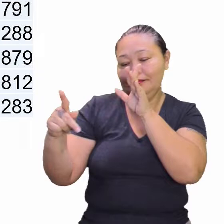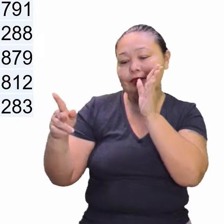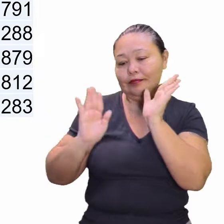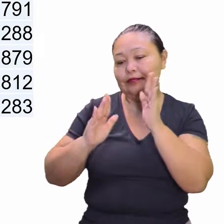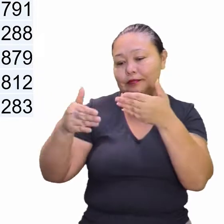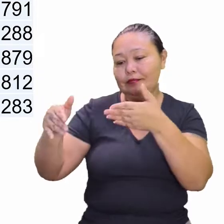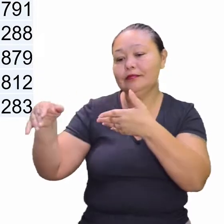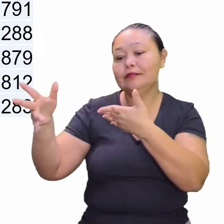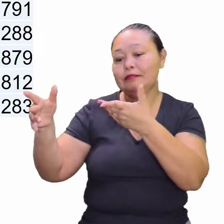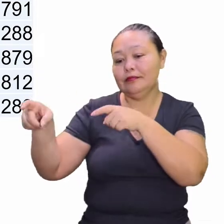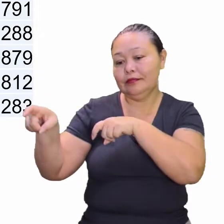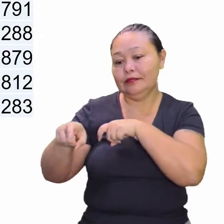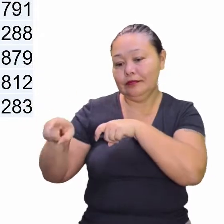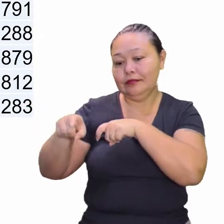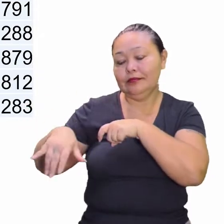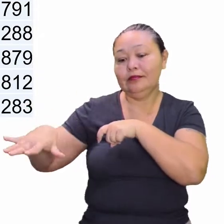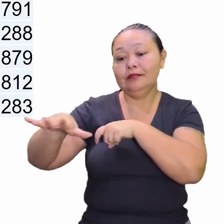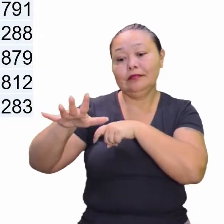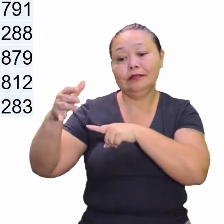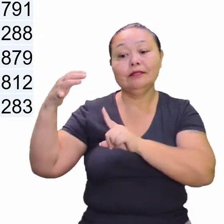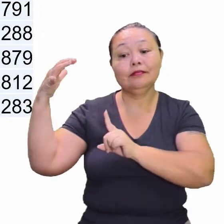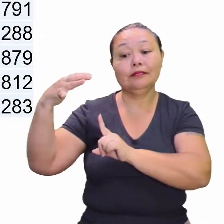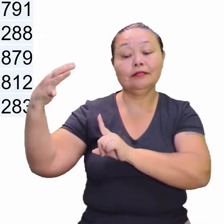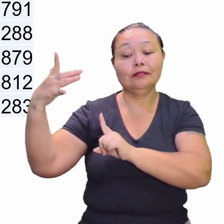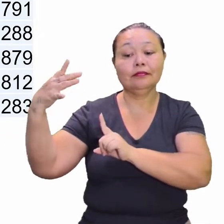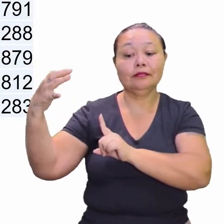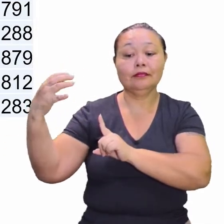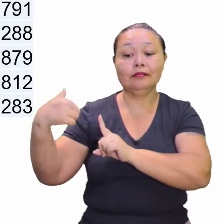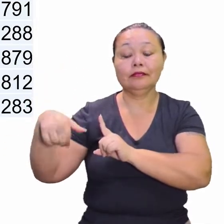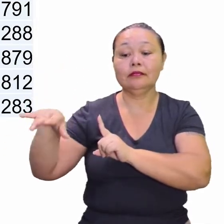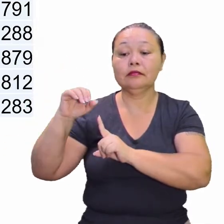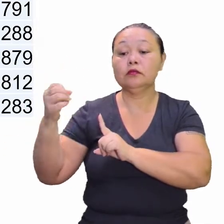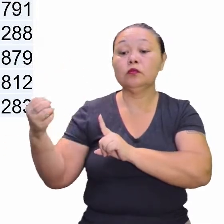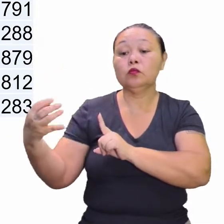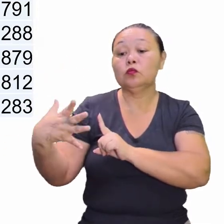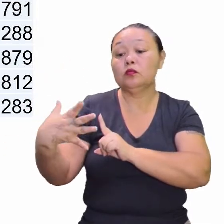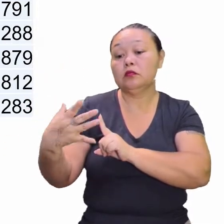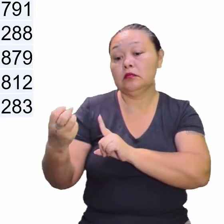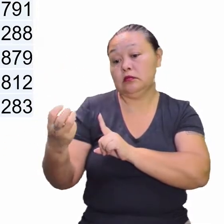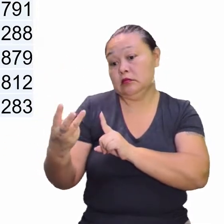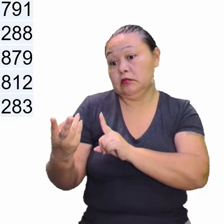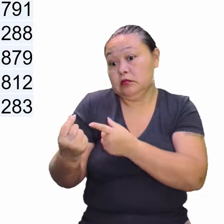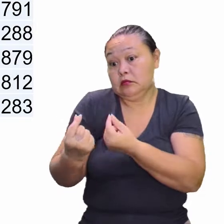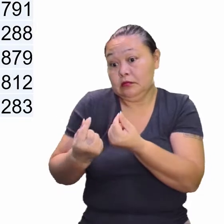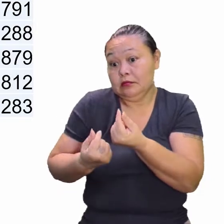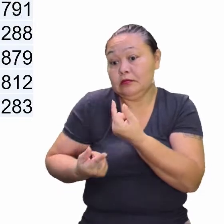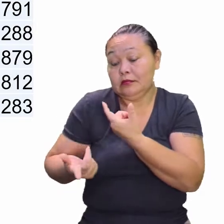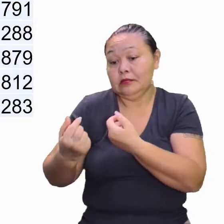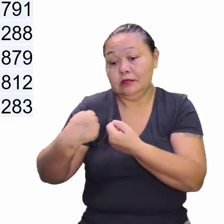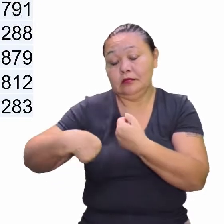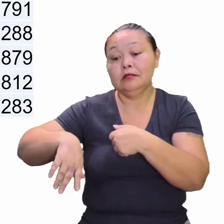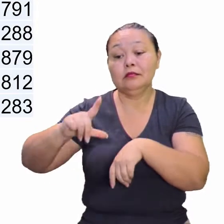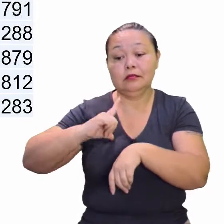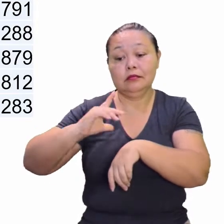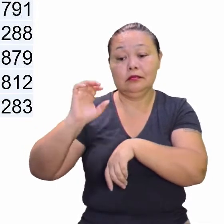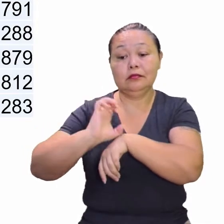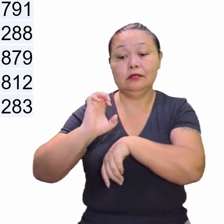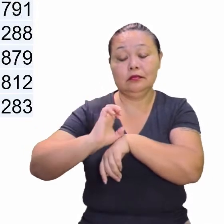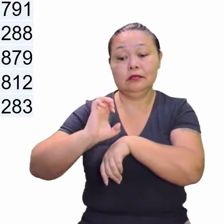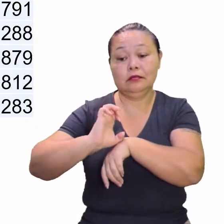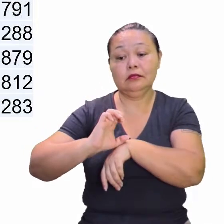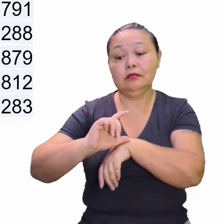Justamente. Implementadas, inclusive influenciadas por esse novo modelo de negócio. Muito que bem. Nós temos em nosso estado.